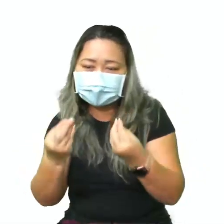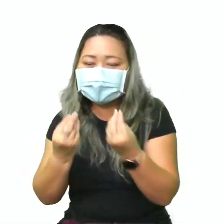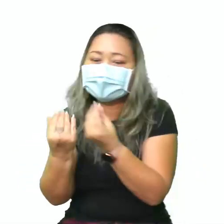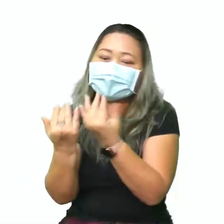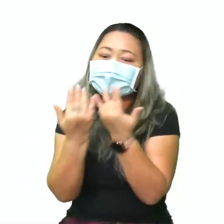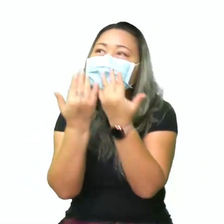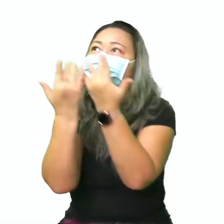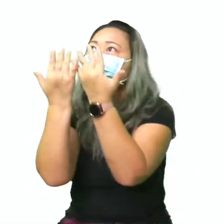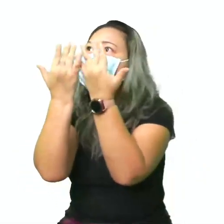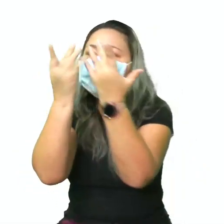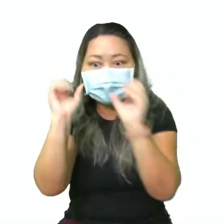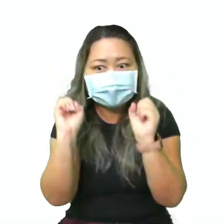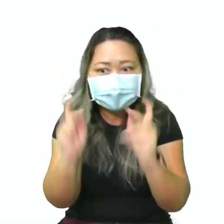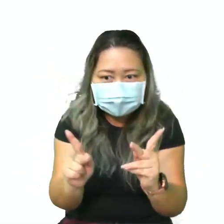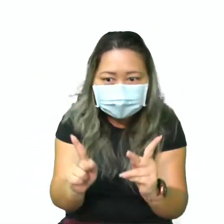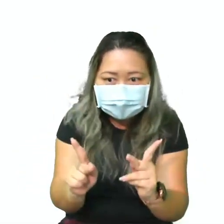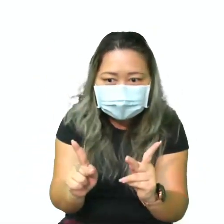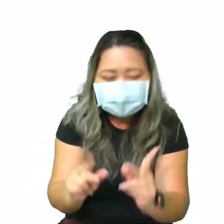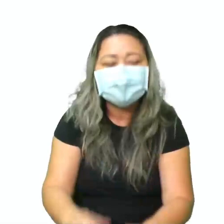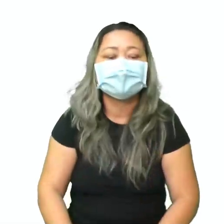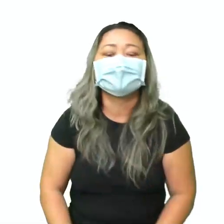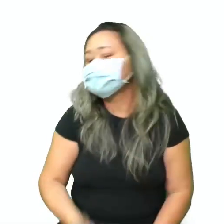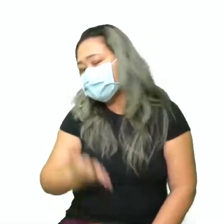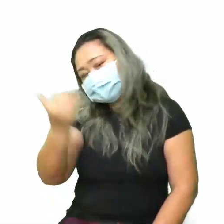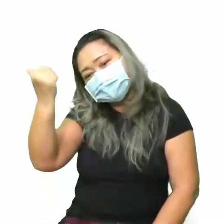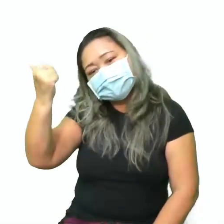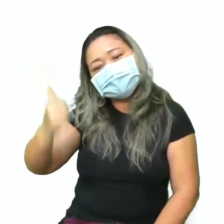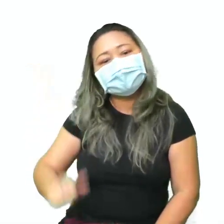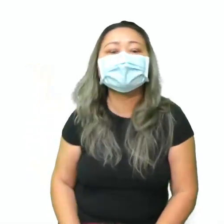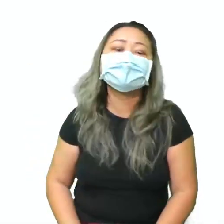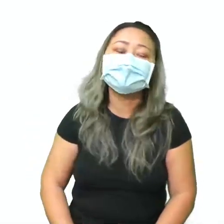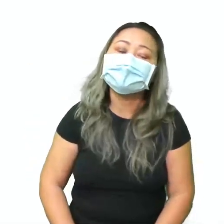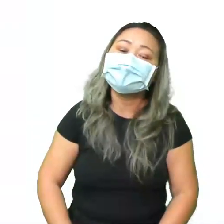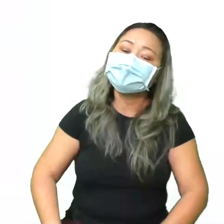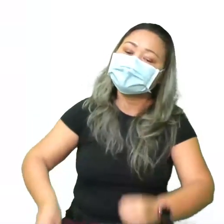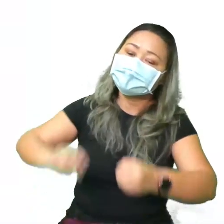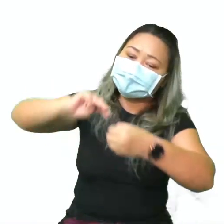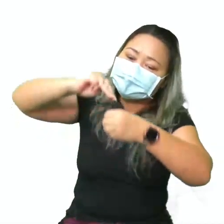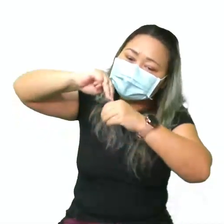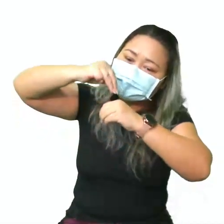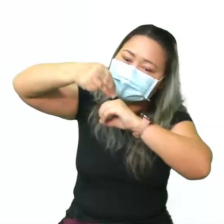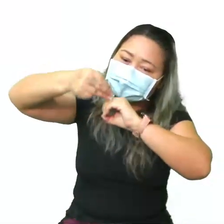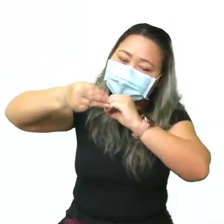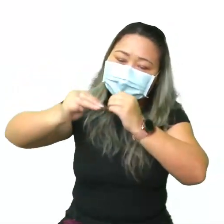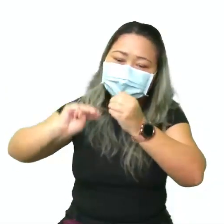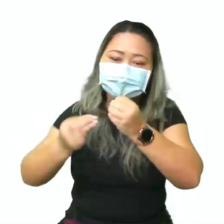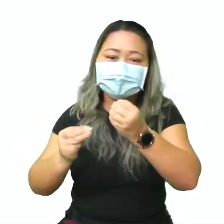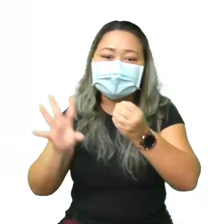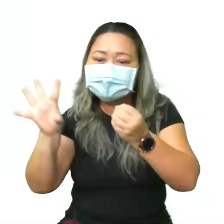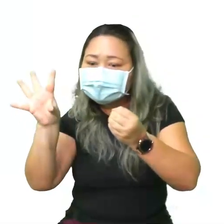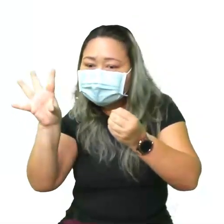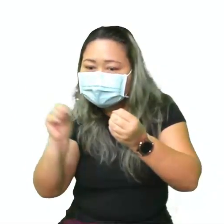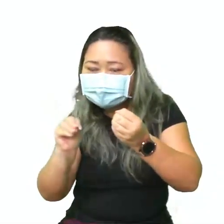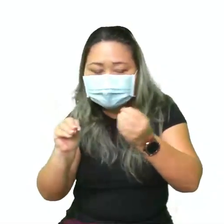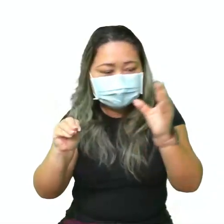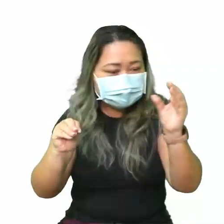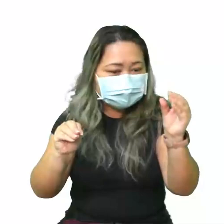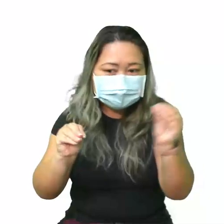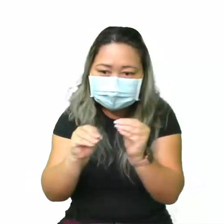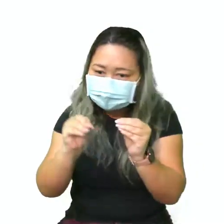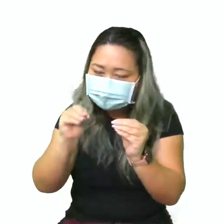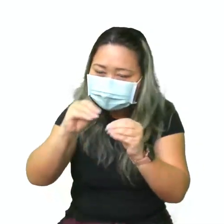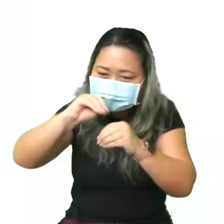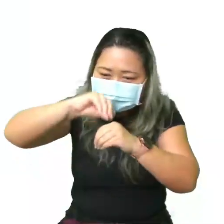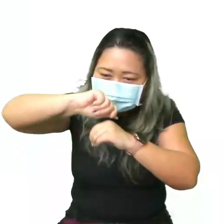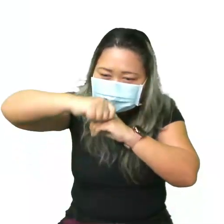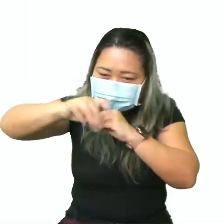e vermelho, olha lá na figura, tá ali, o azul e o vermelhinho, tá? Eu sou meio daltônica, mas eu creio que é azul.